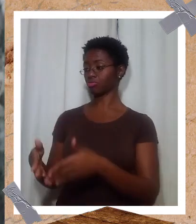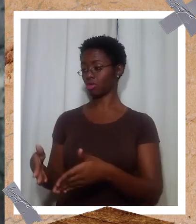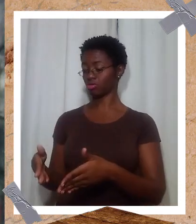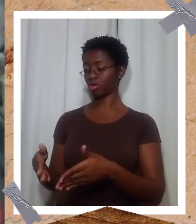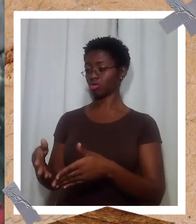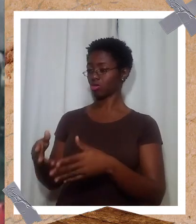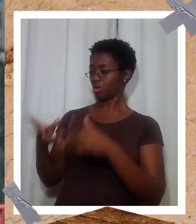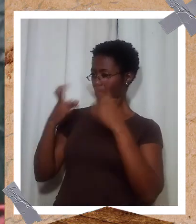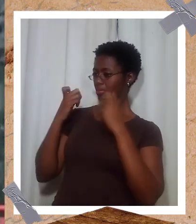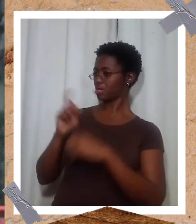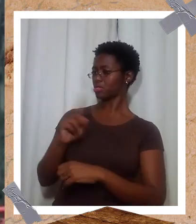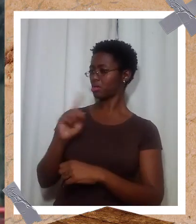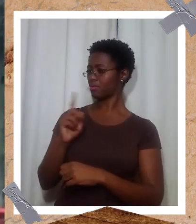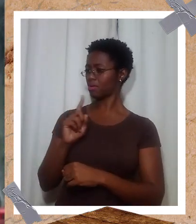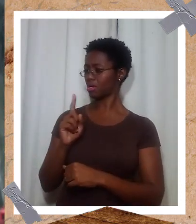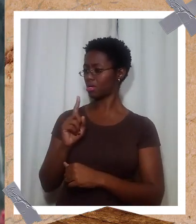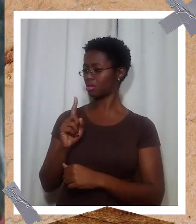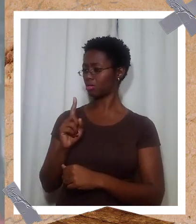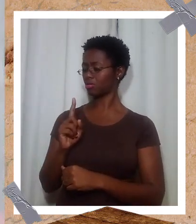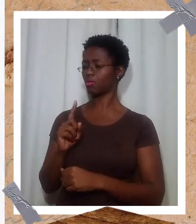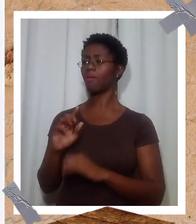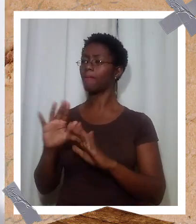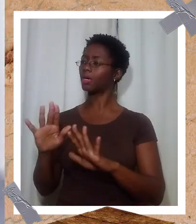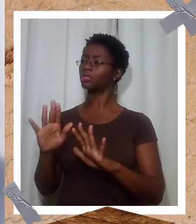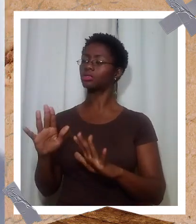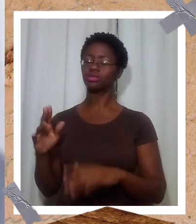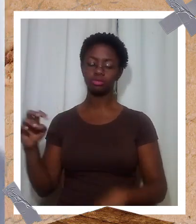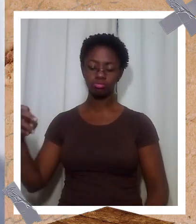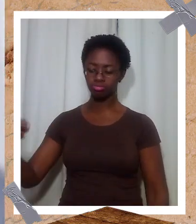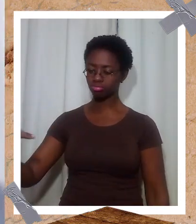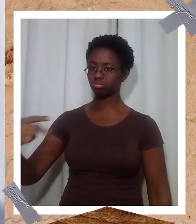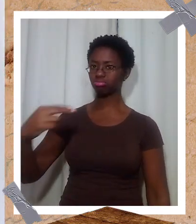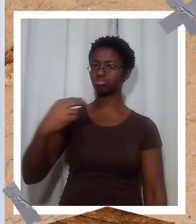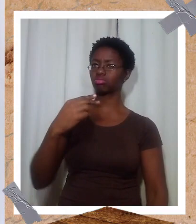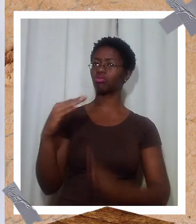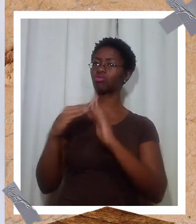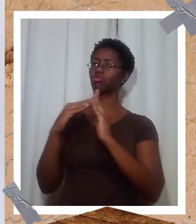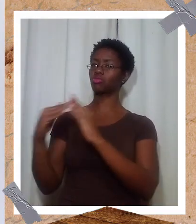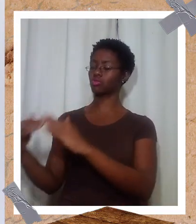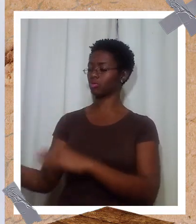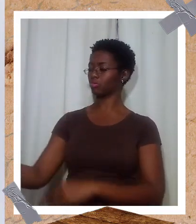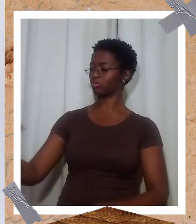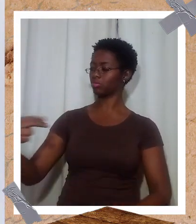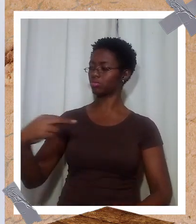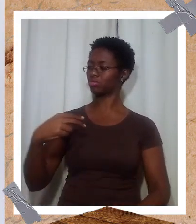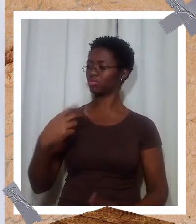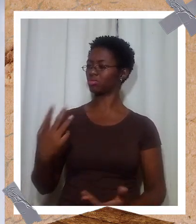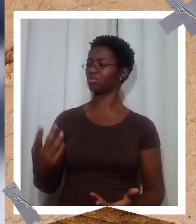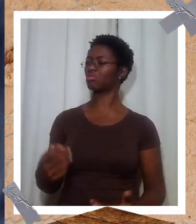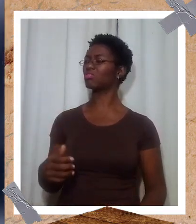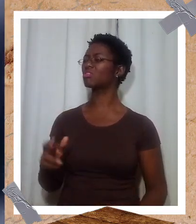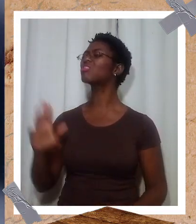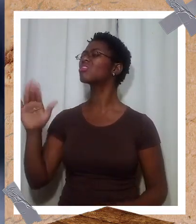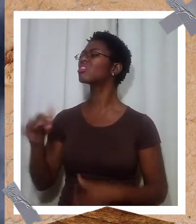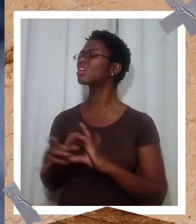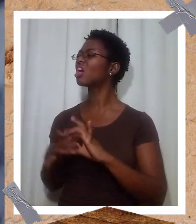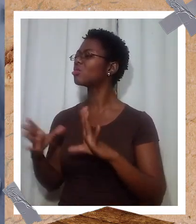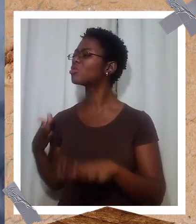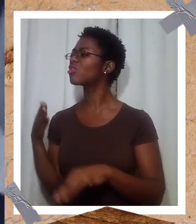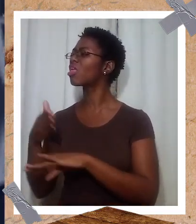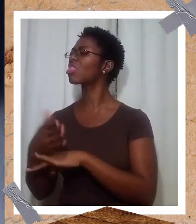Meu vizinho abandonou o violão e veio até mim, e meu filho perguntar quem havia permitido a nossa entrada na